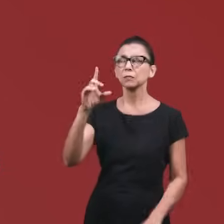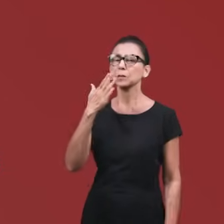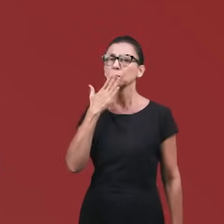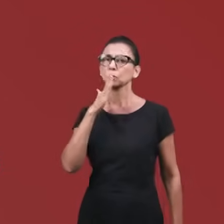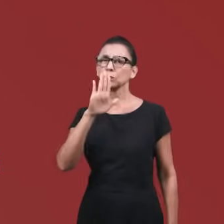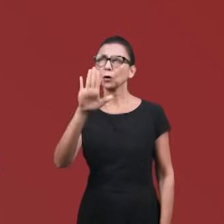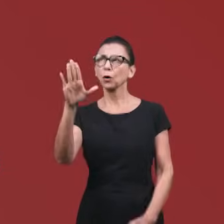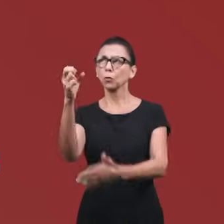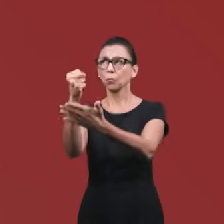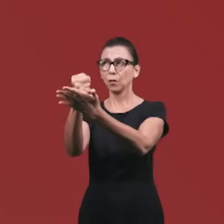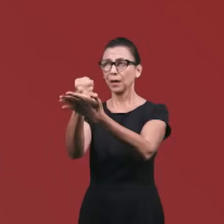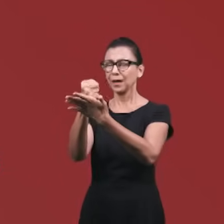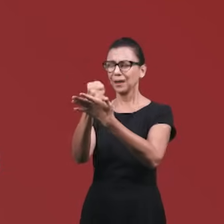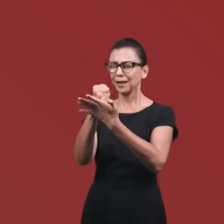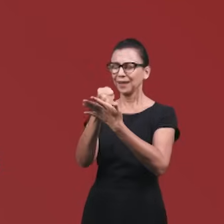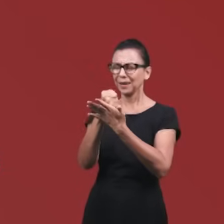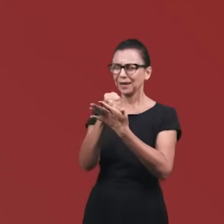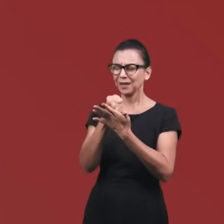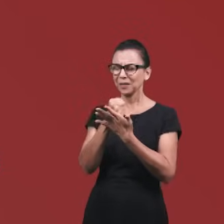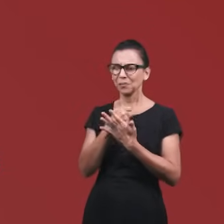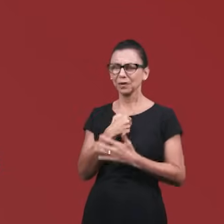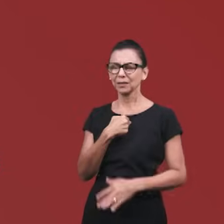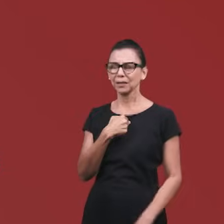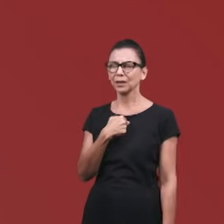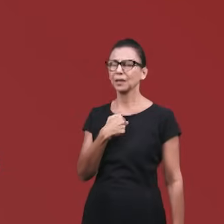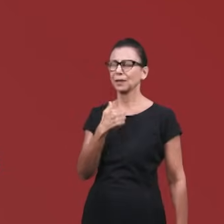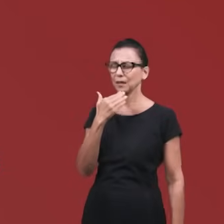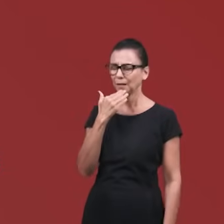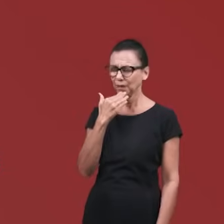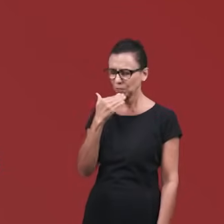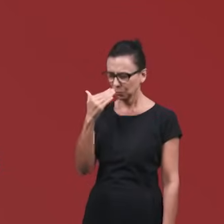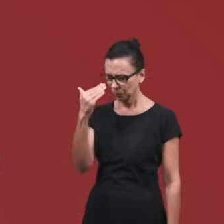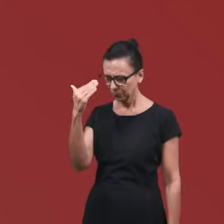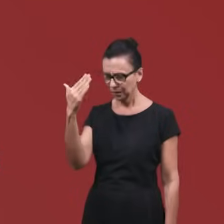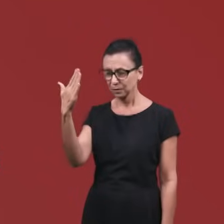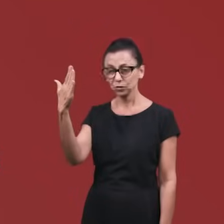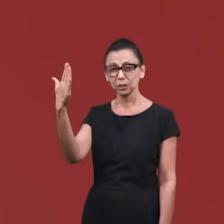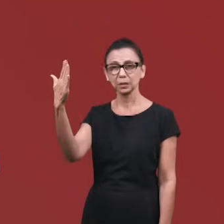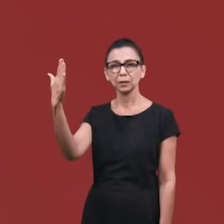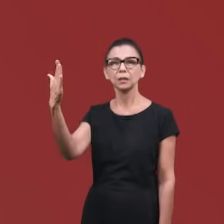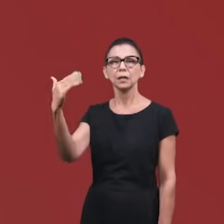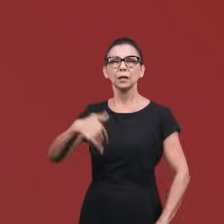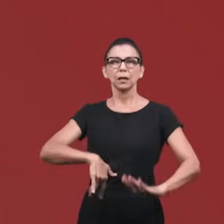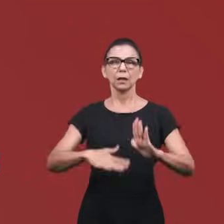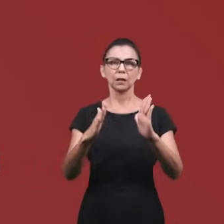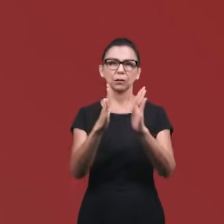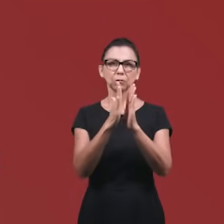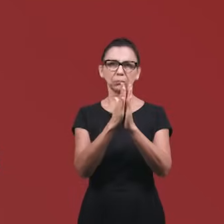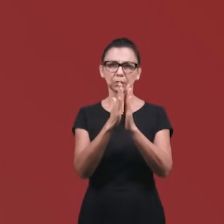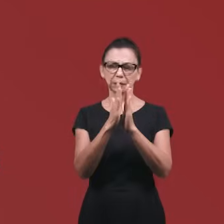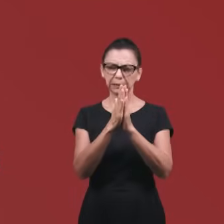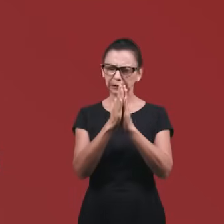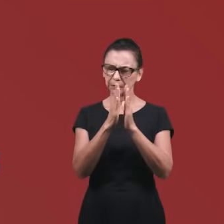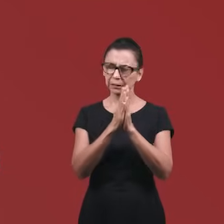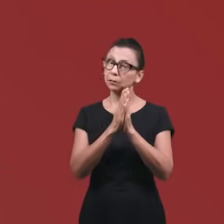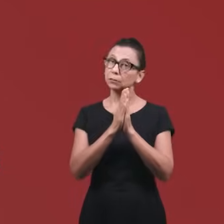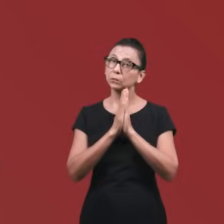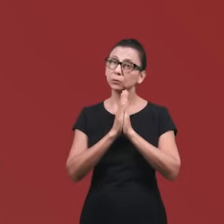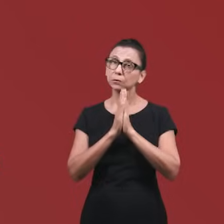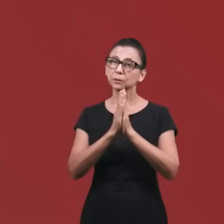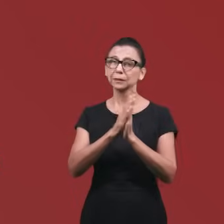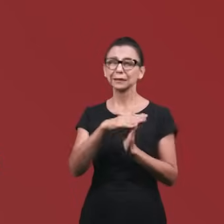Deus prometeu me socorrer quando eu pedi